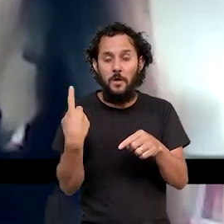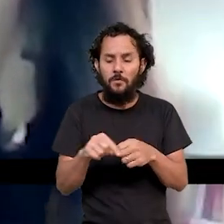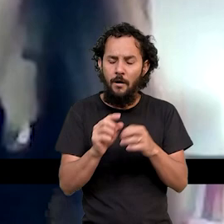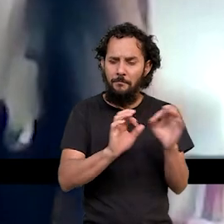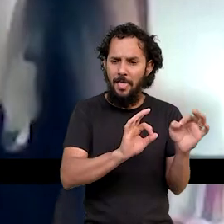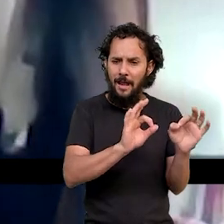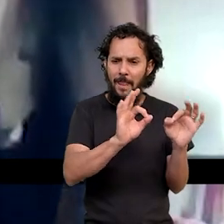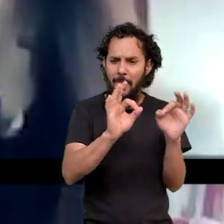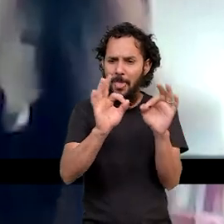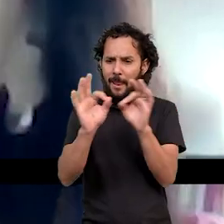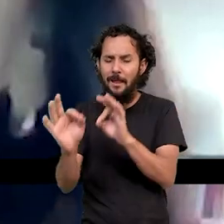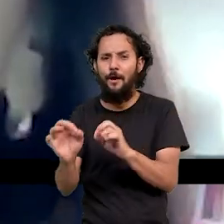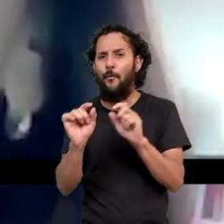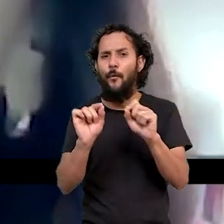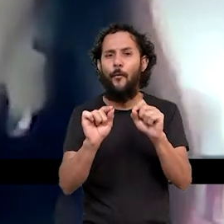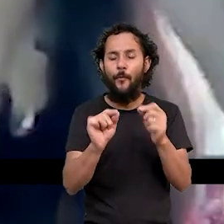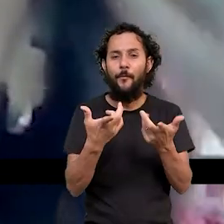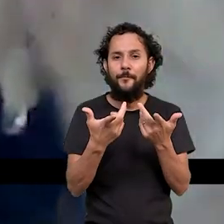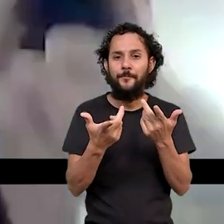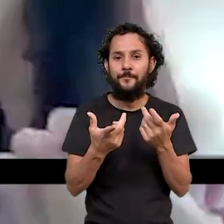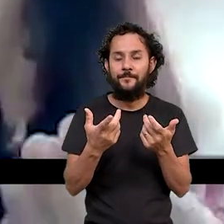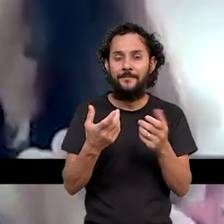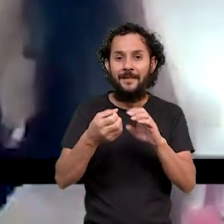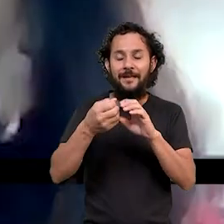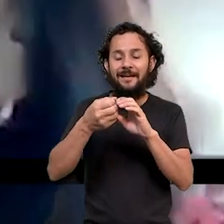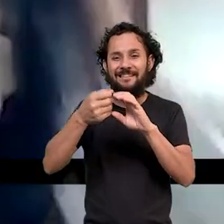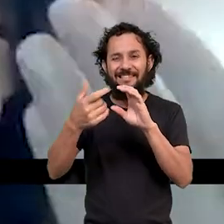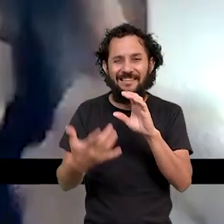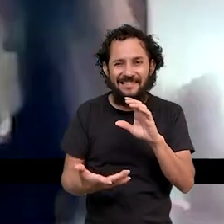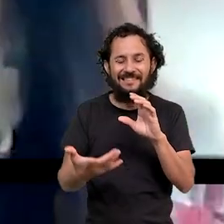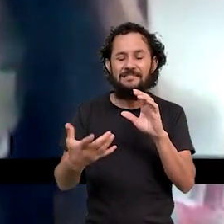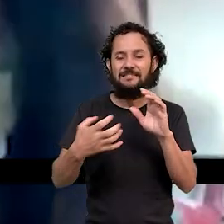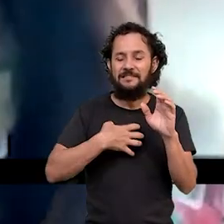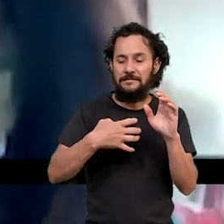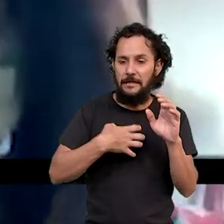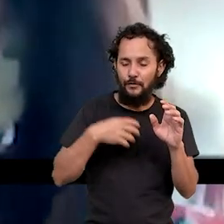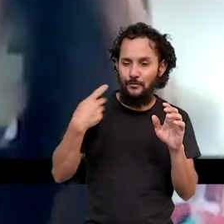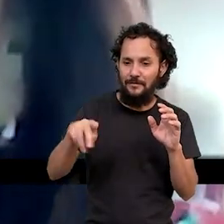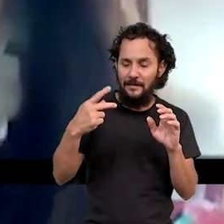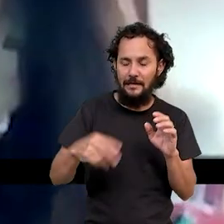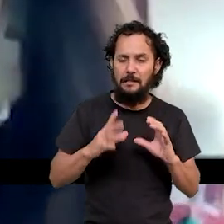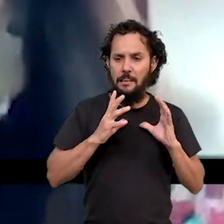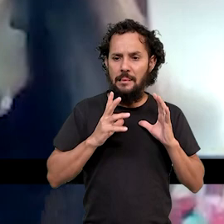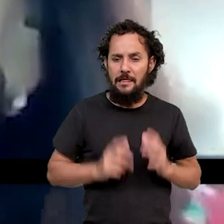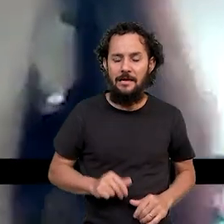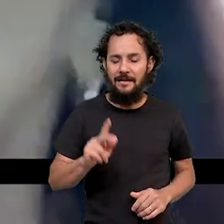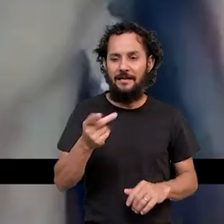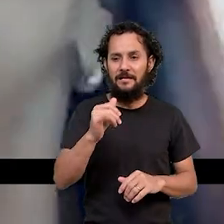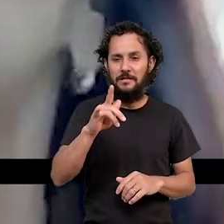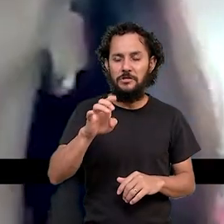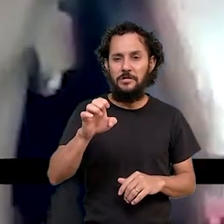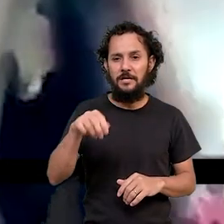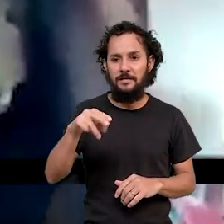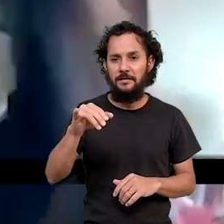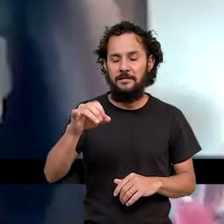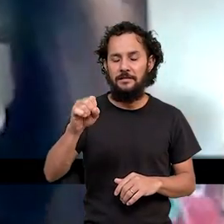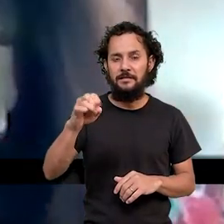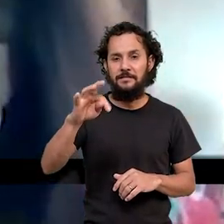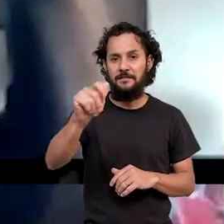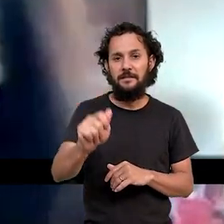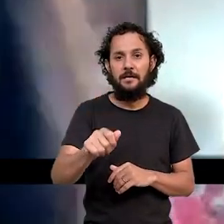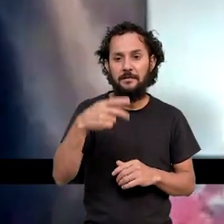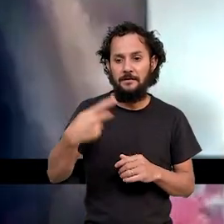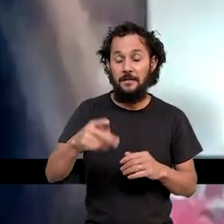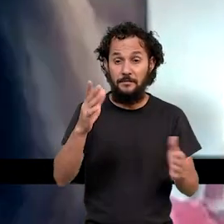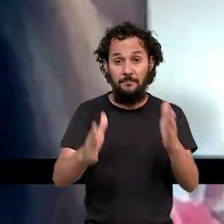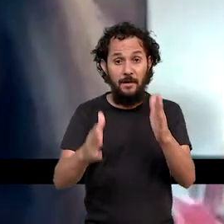vamos observar esse caráter higienista, né? Médico